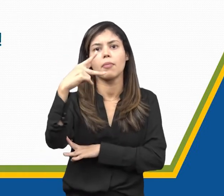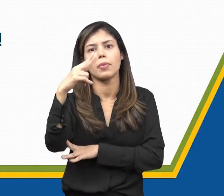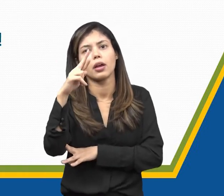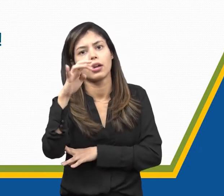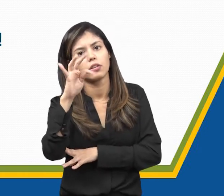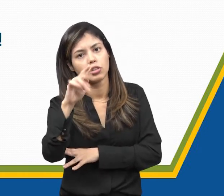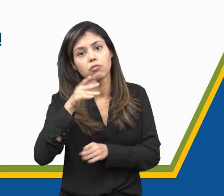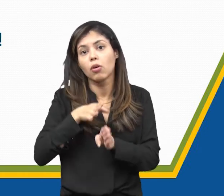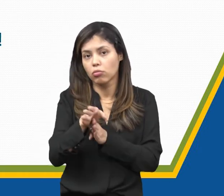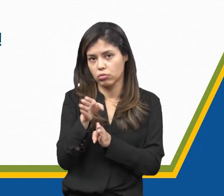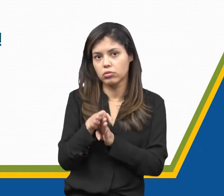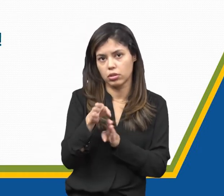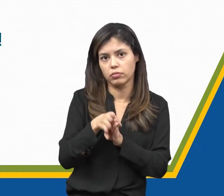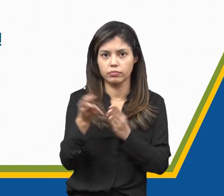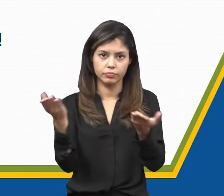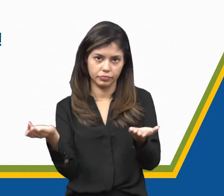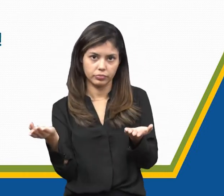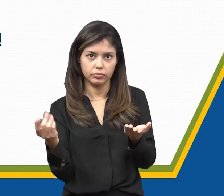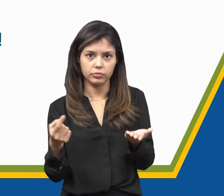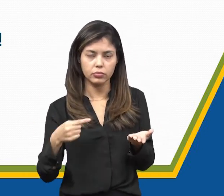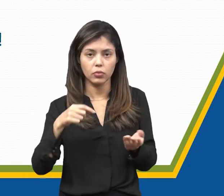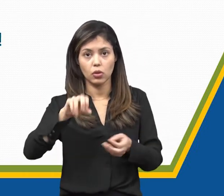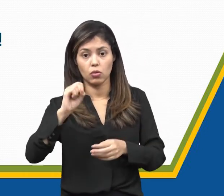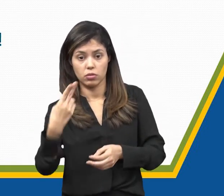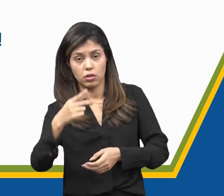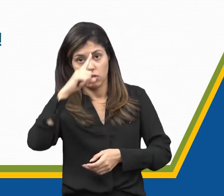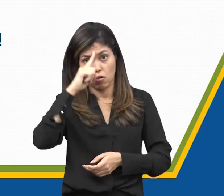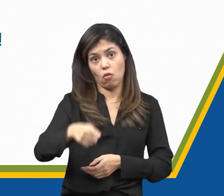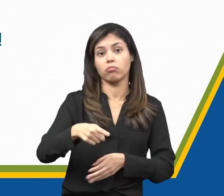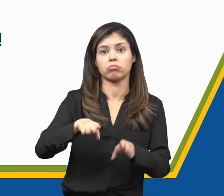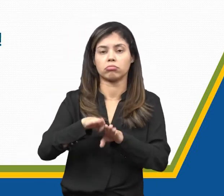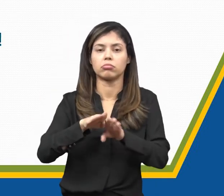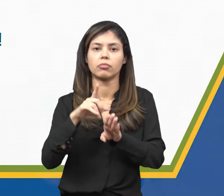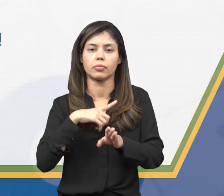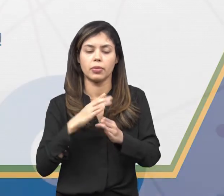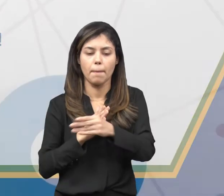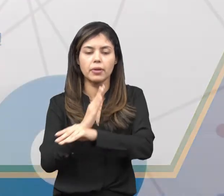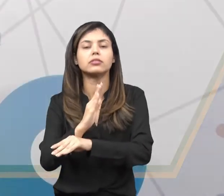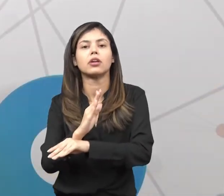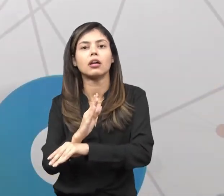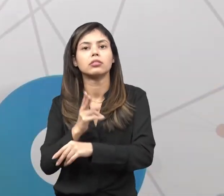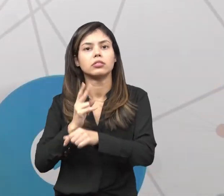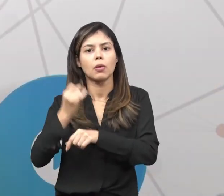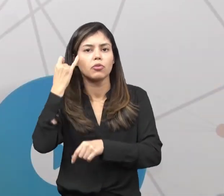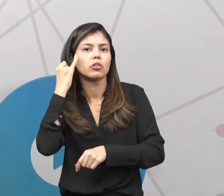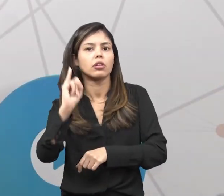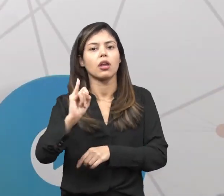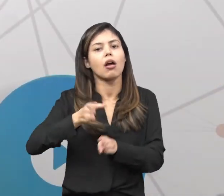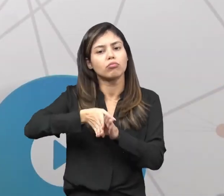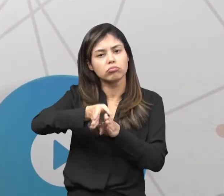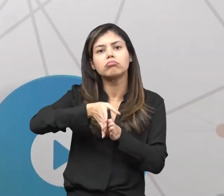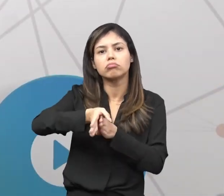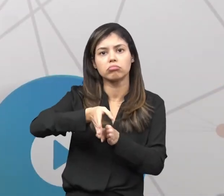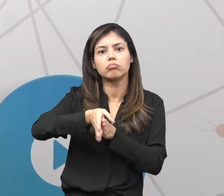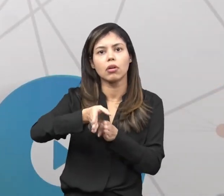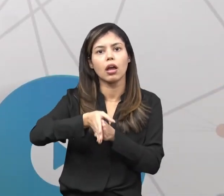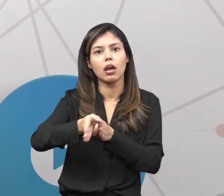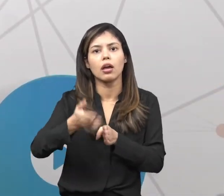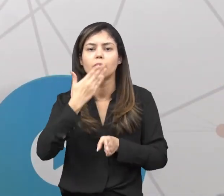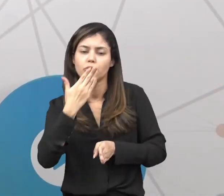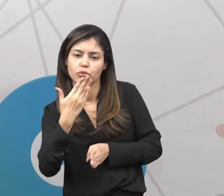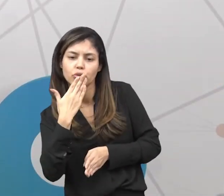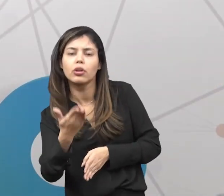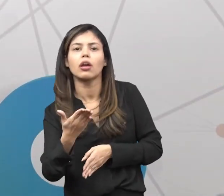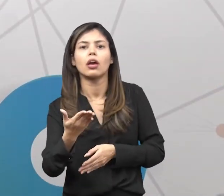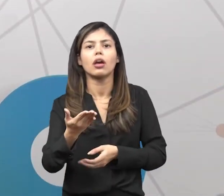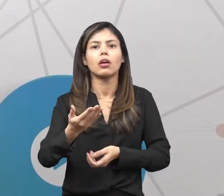um conselho. Ou seja, essas ordens imperativas sempre vão passar dentro das ideias de dar conselhos, de pedido,